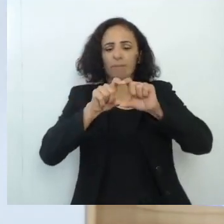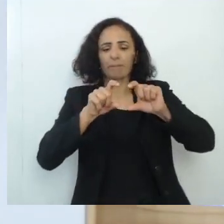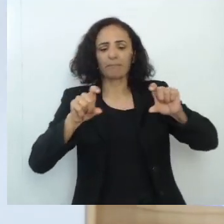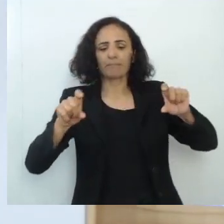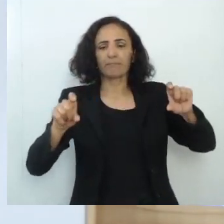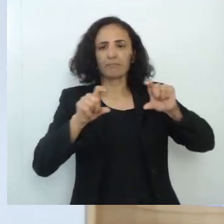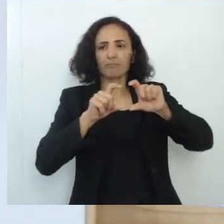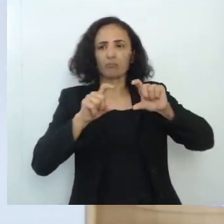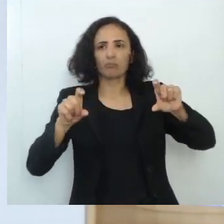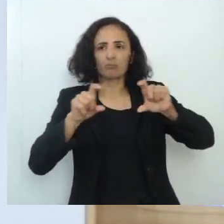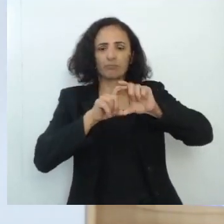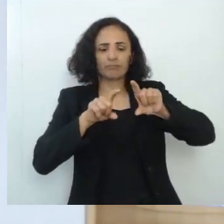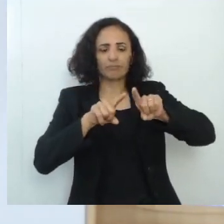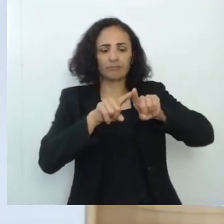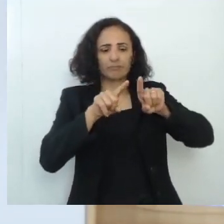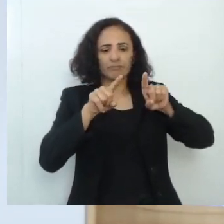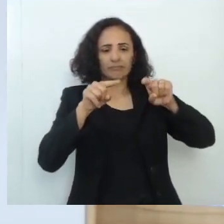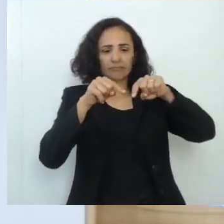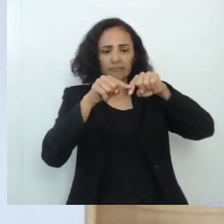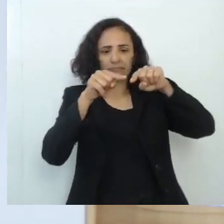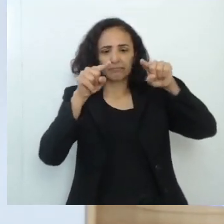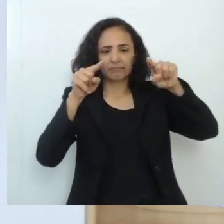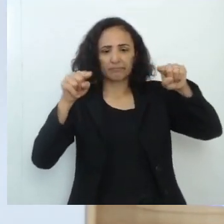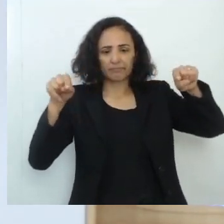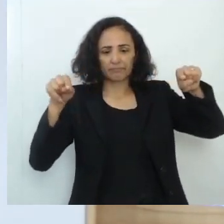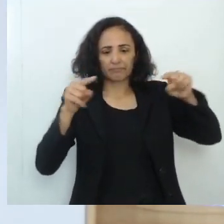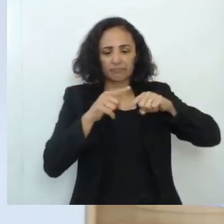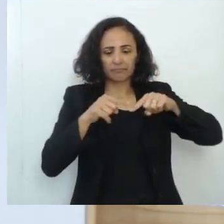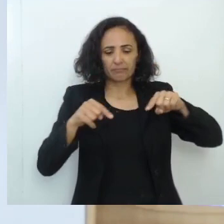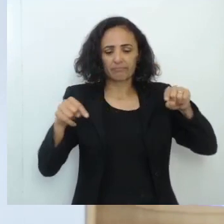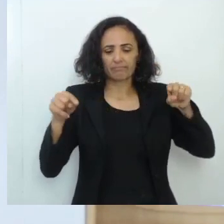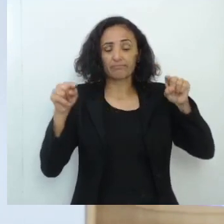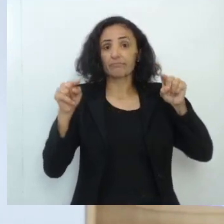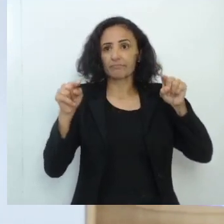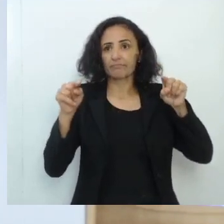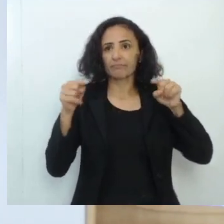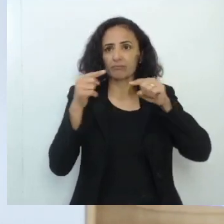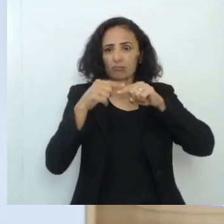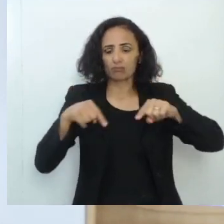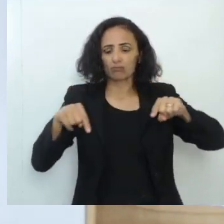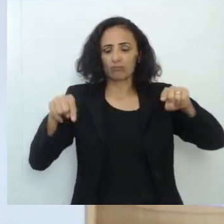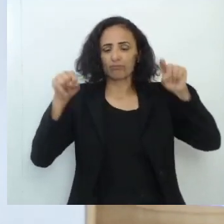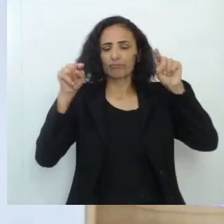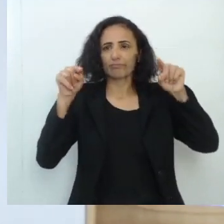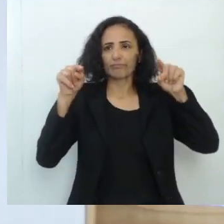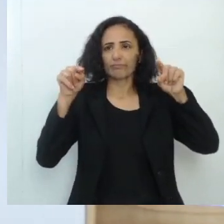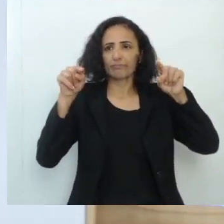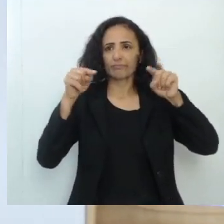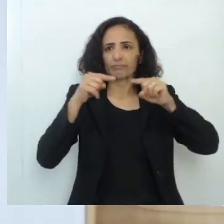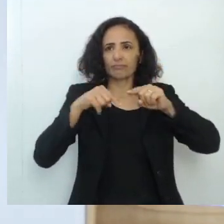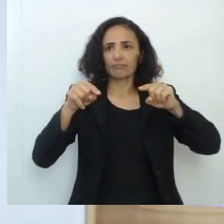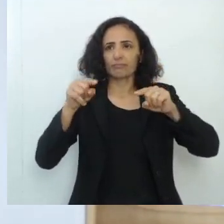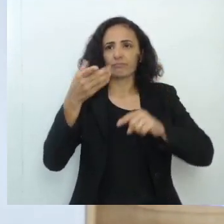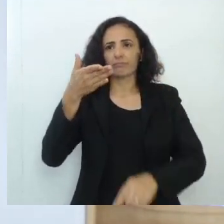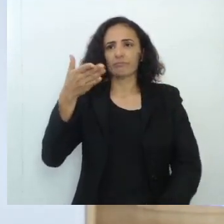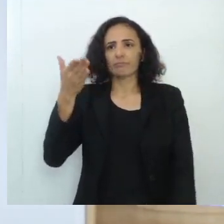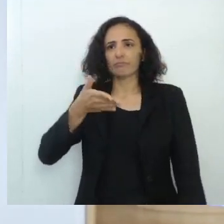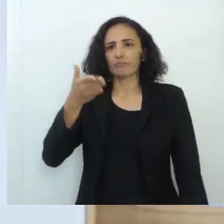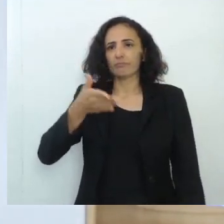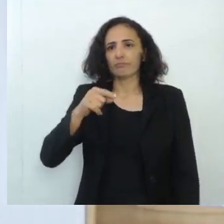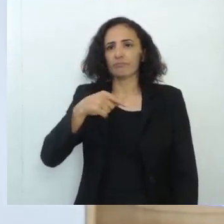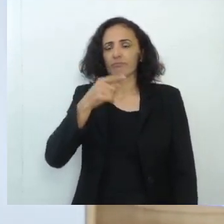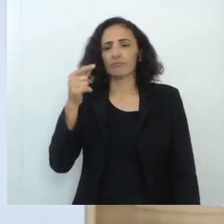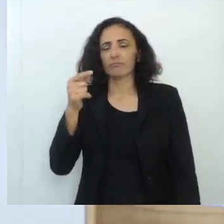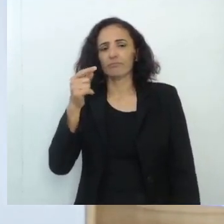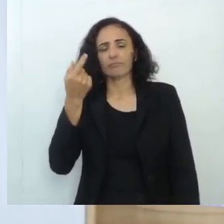Aí eu peguei isso aqui, ó, e fiz assim para mostrar a vocês. Vê, eu peguei isso aqui e fiz assim para mostrar a vocês. Mas de